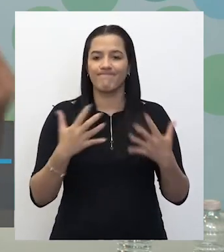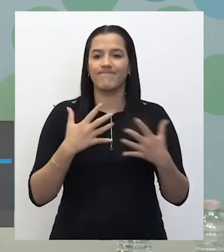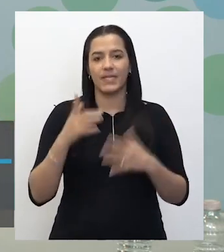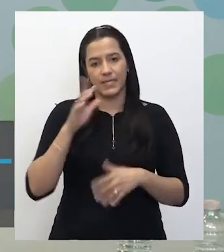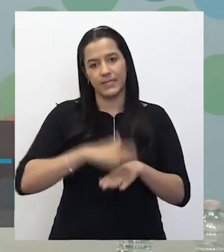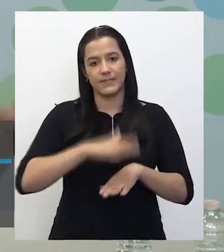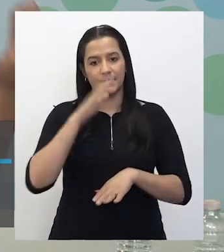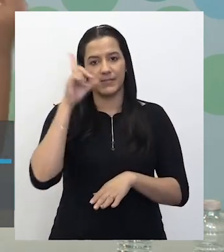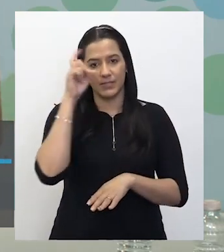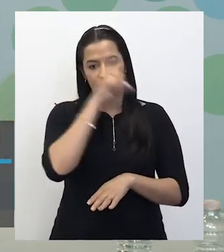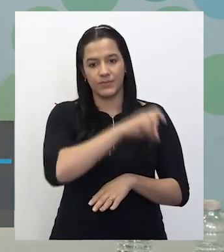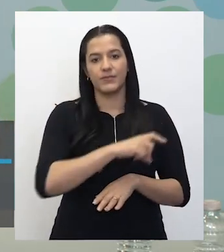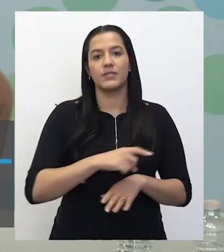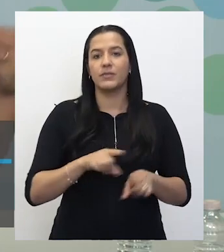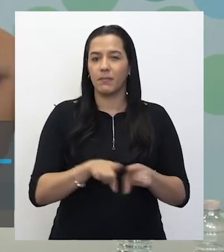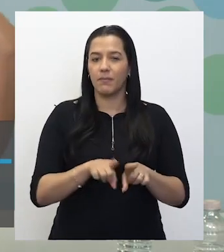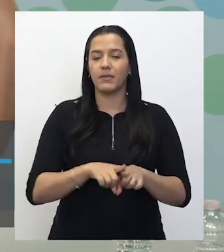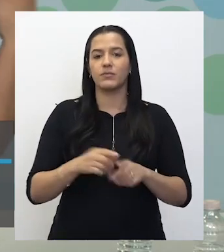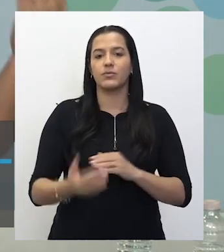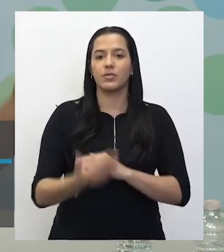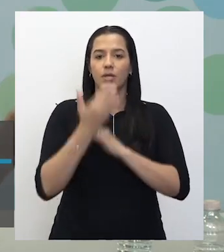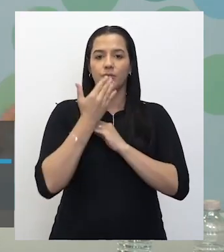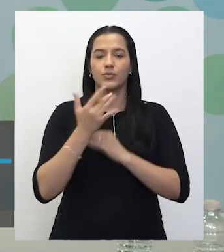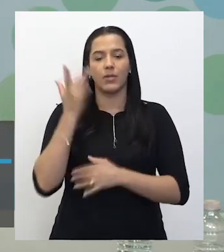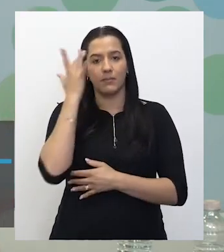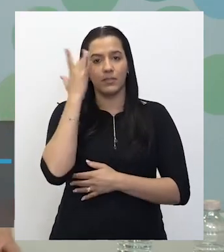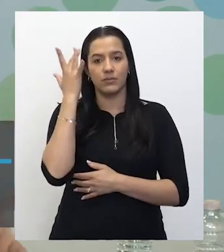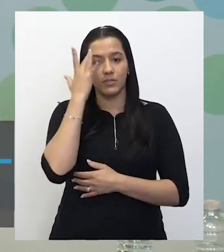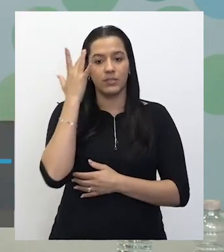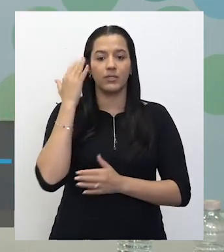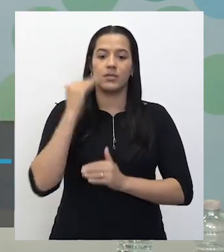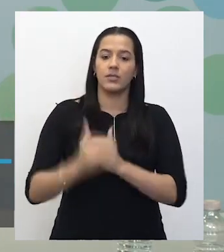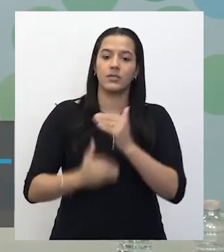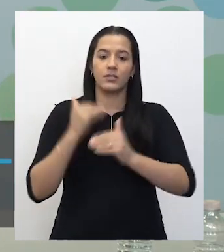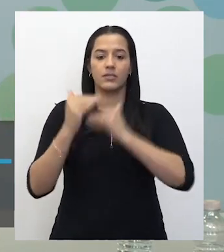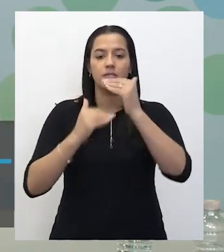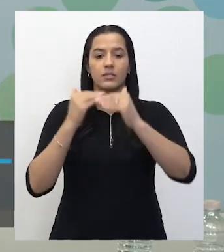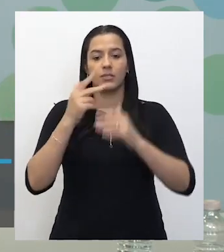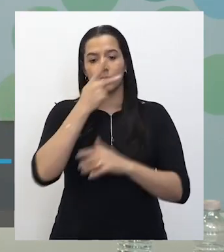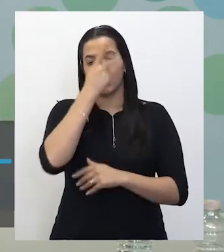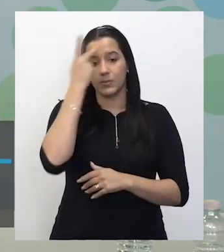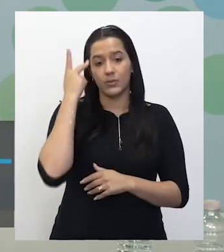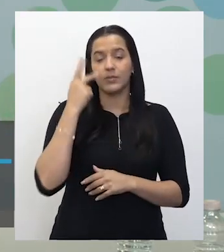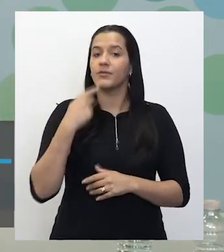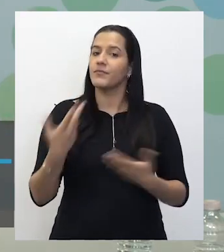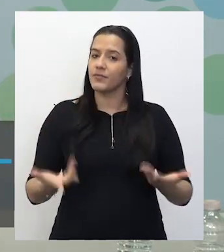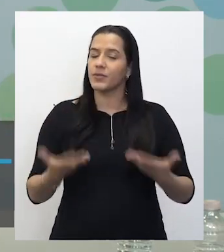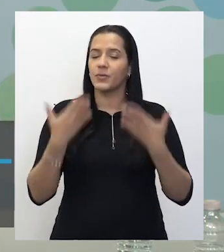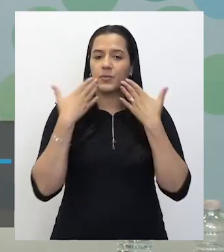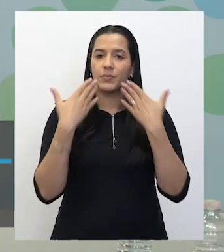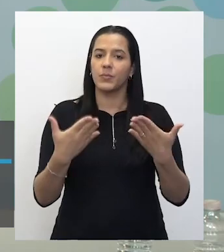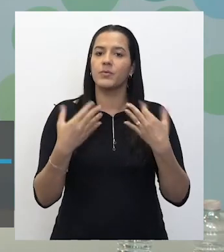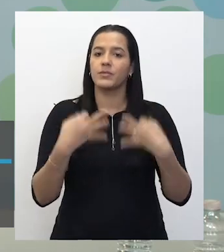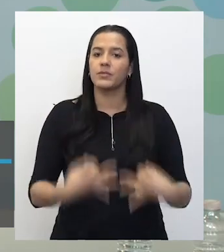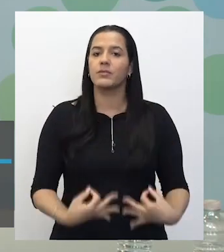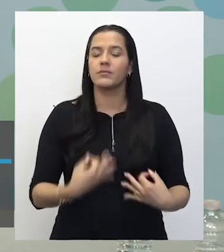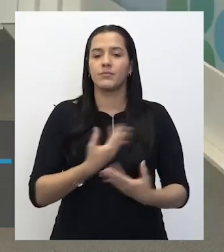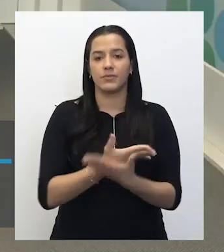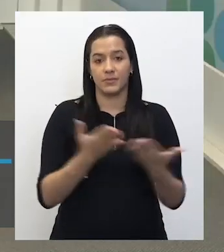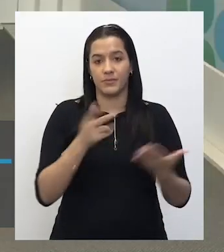difíceis, são importantes para nós amadurecermos, crescermos como pessoas, né? E fica aí o exemplo da professora para